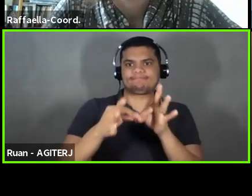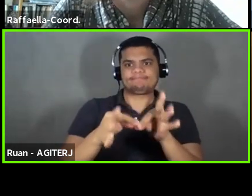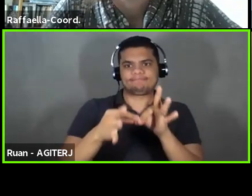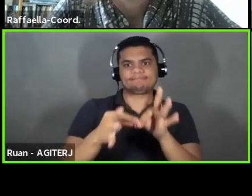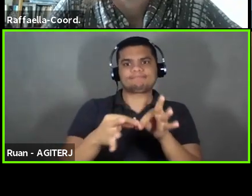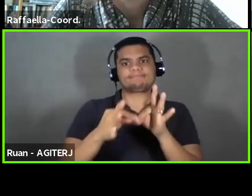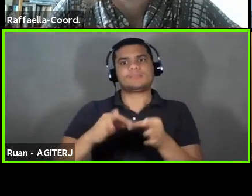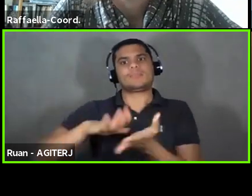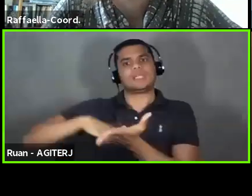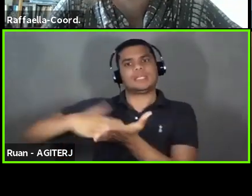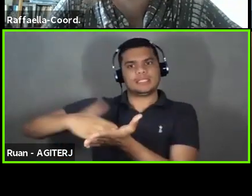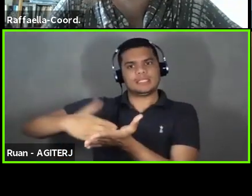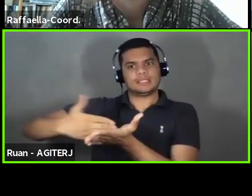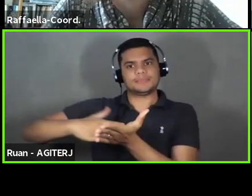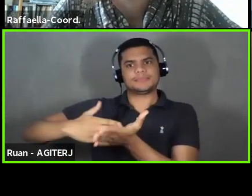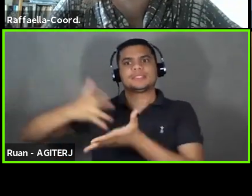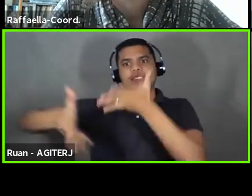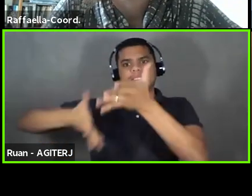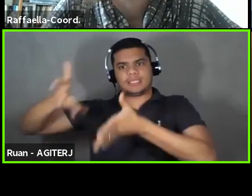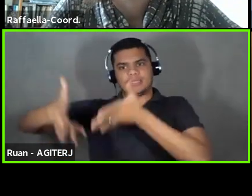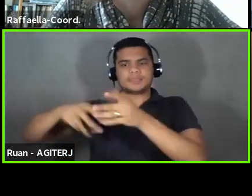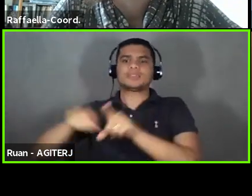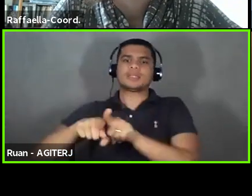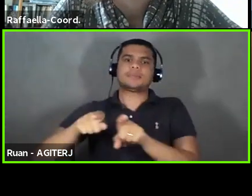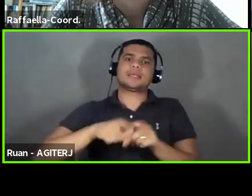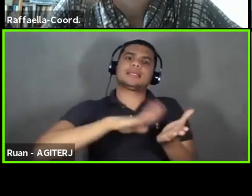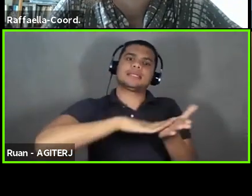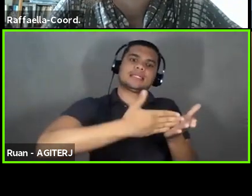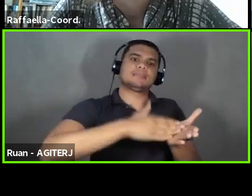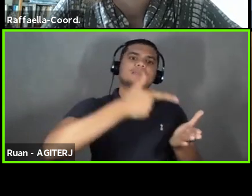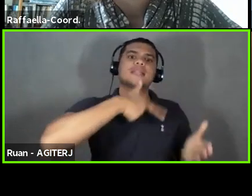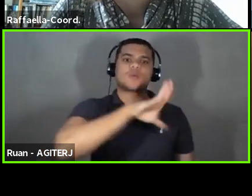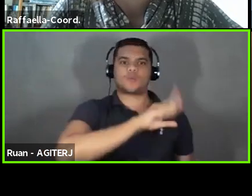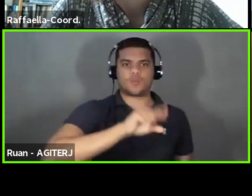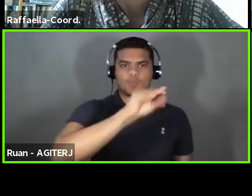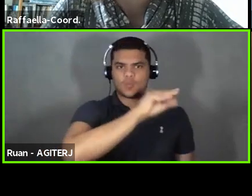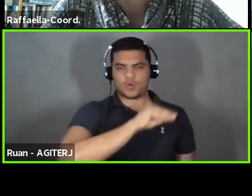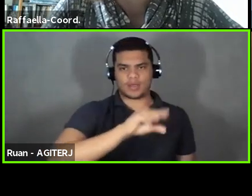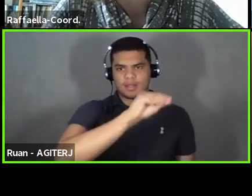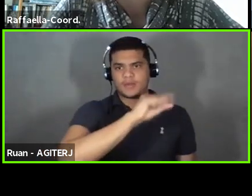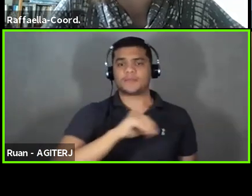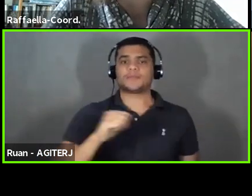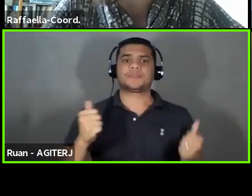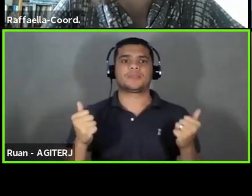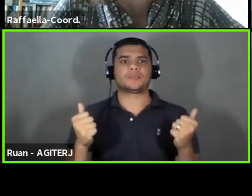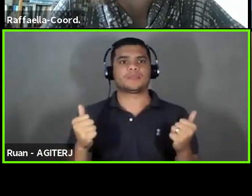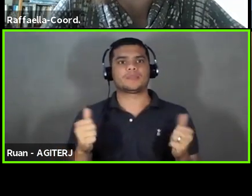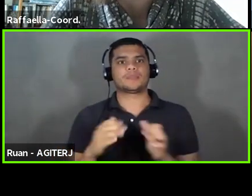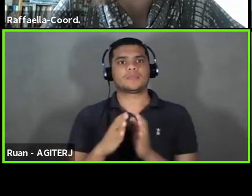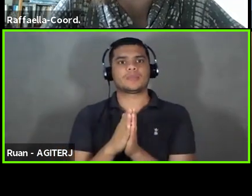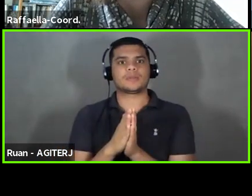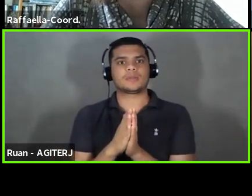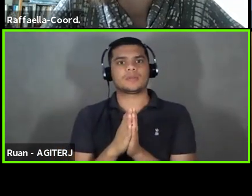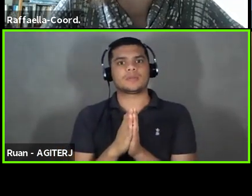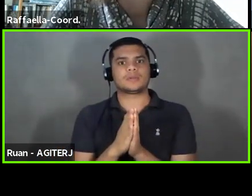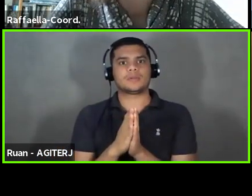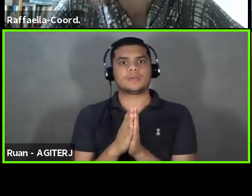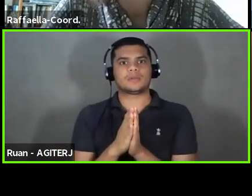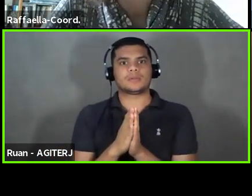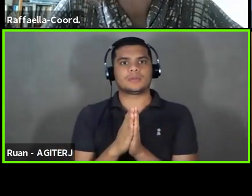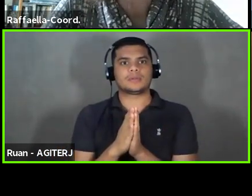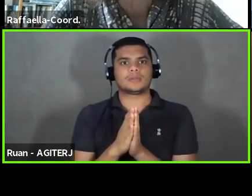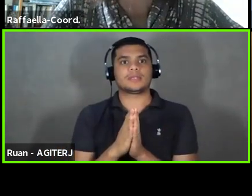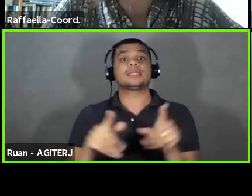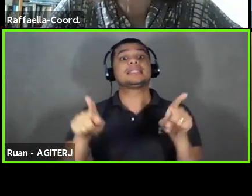os intérpretes de Libras e os intérpretes de línguas orais, né? Então, agradeço muito. Vamos